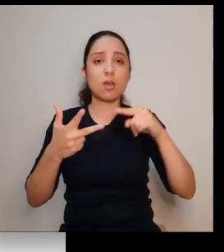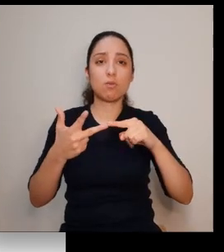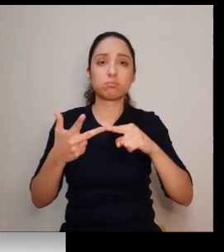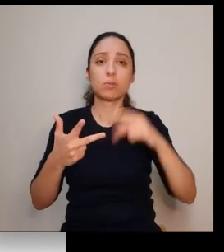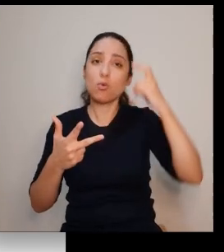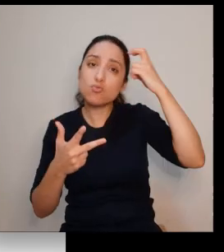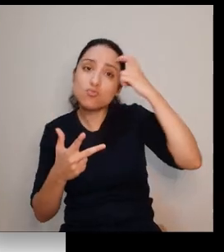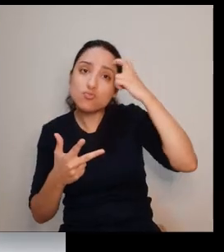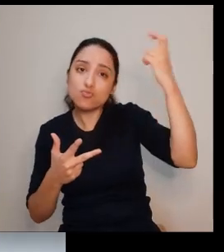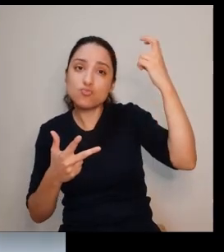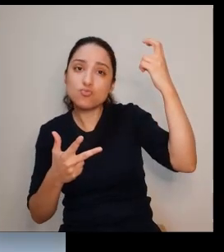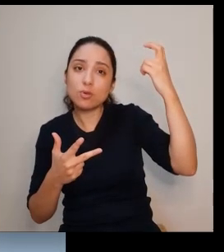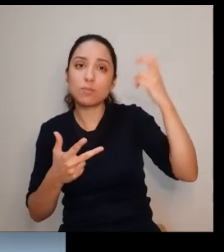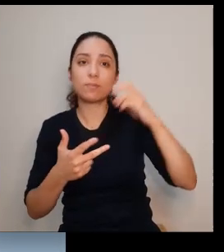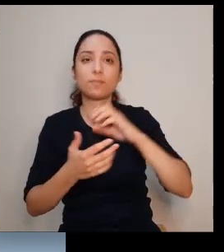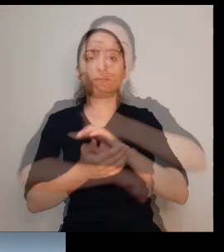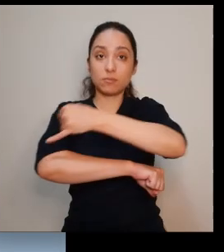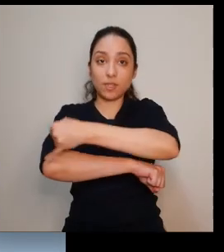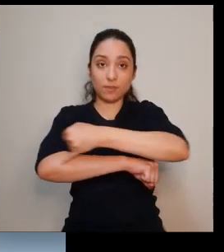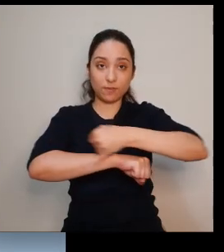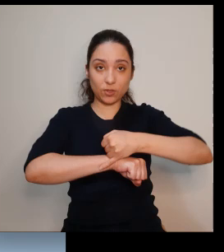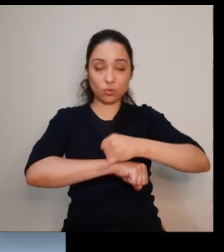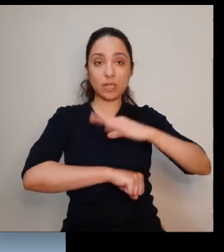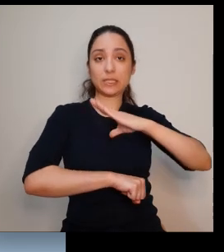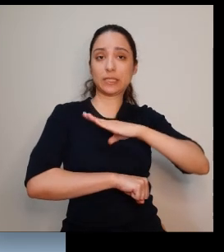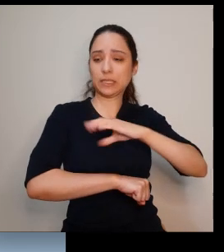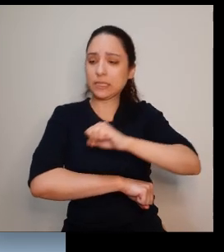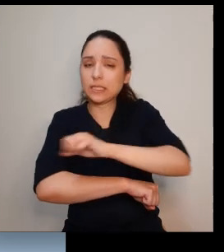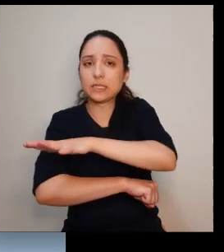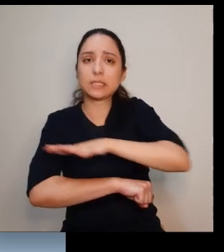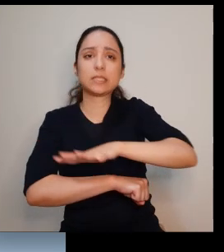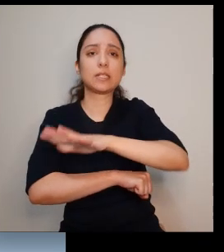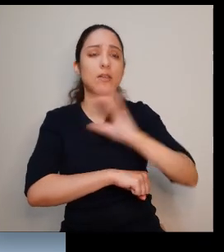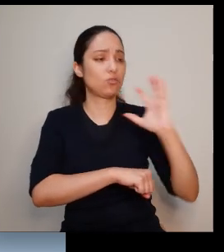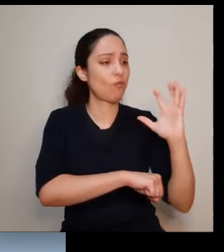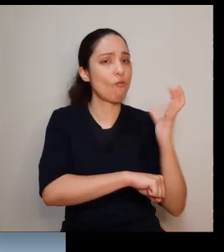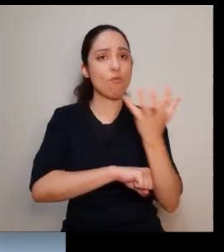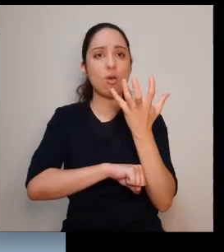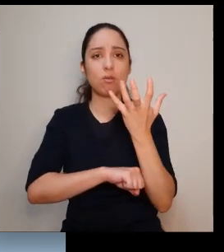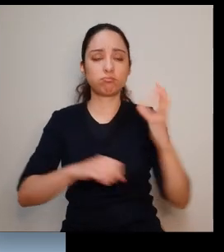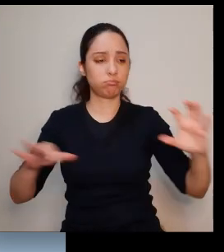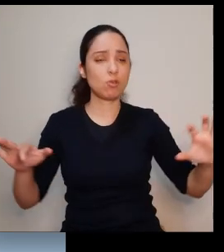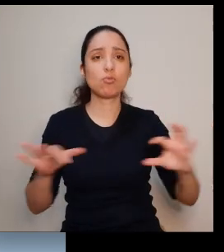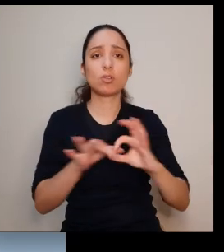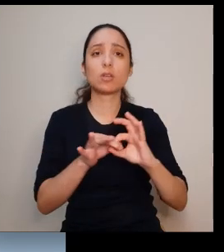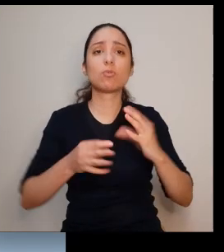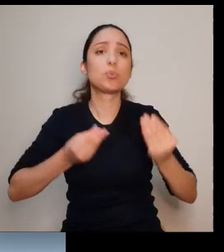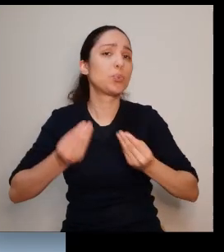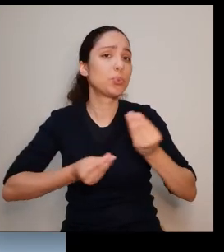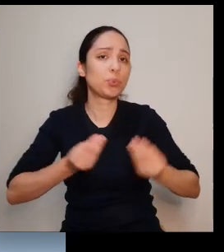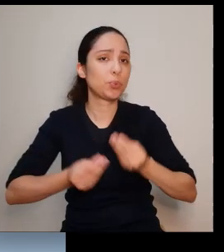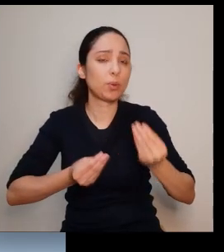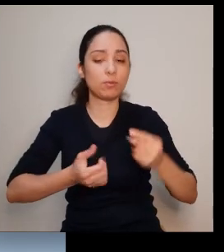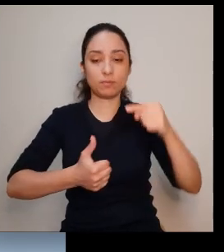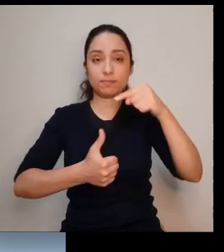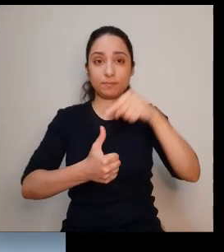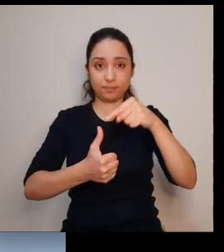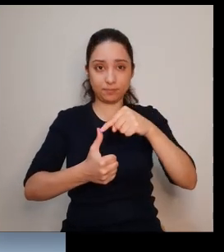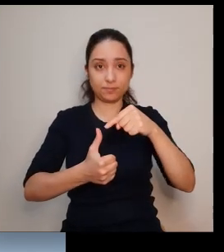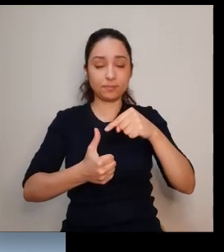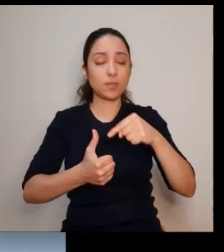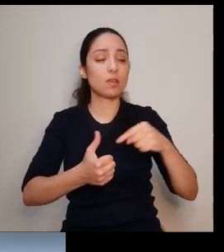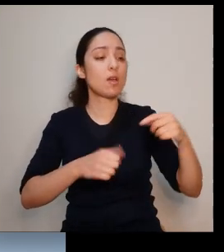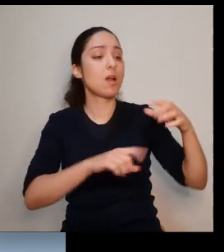sociais e culturais. Essas infraestruturas verdes conectam espaços urbanos e naturais com a implementação, por